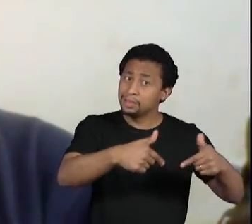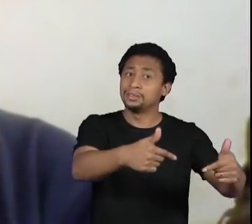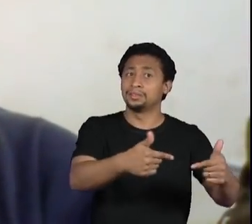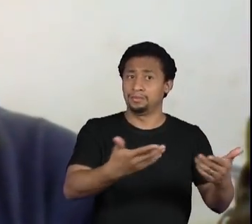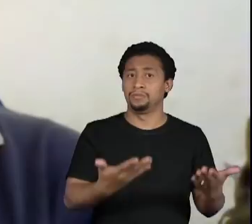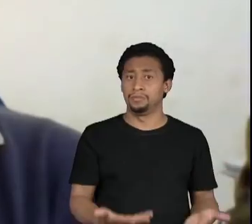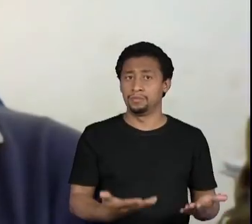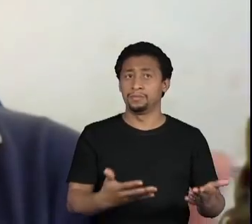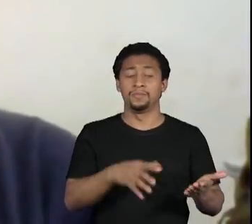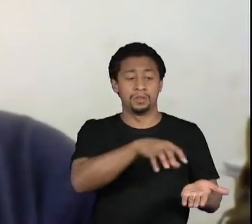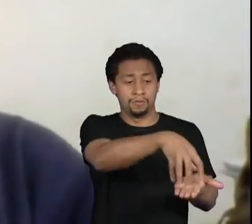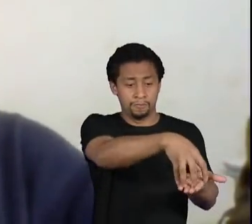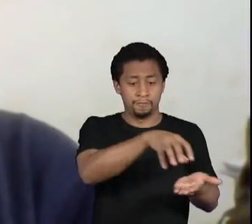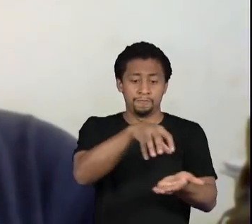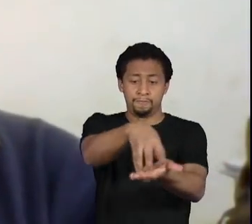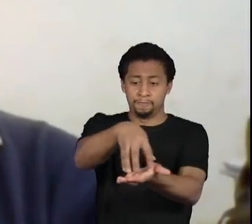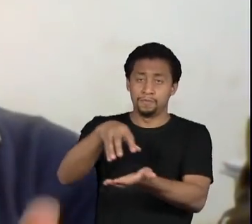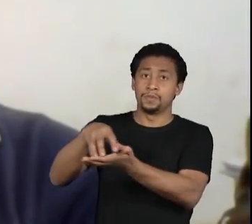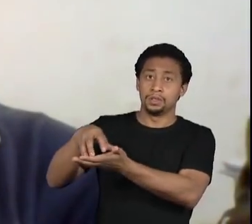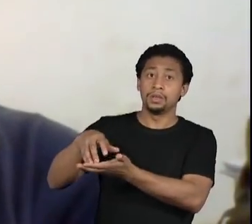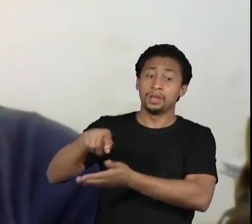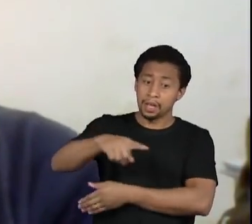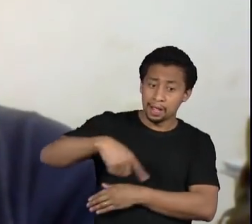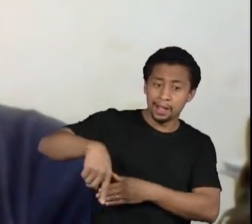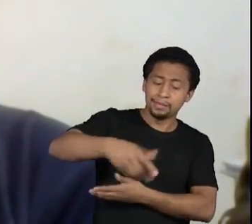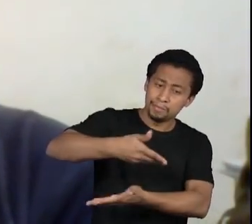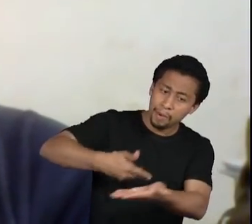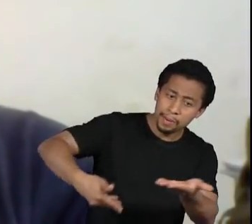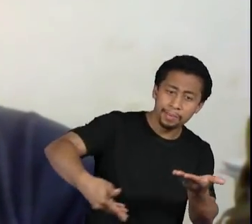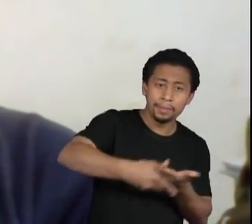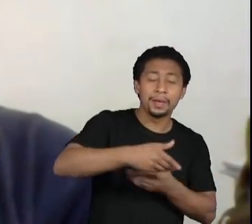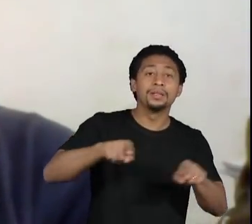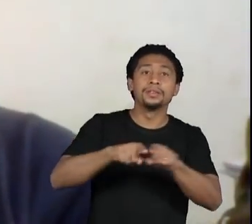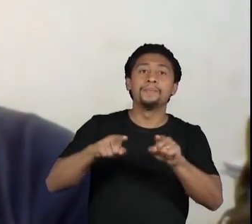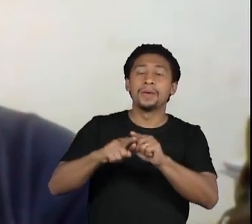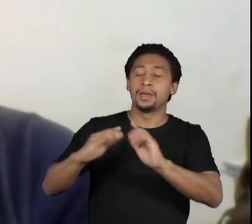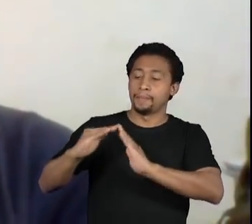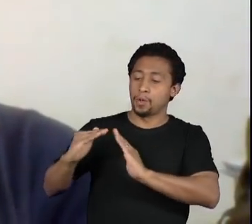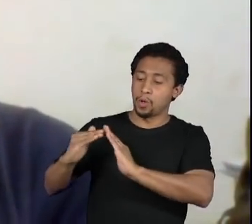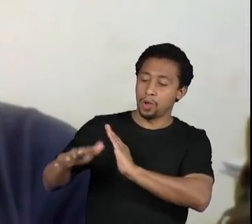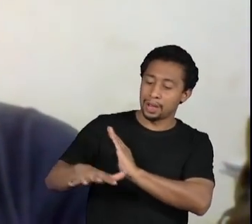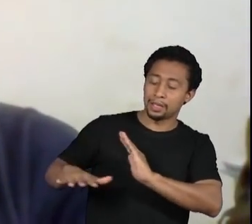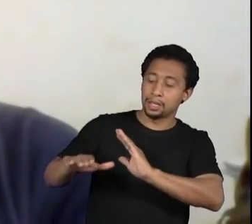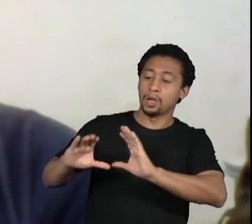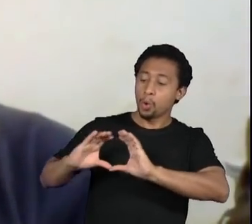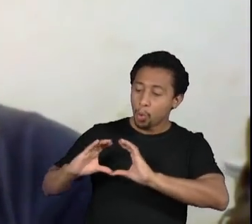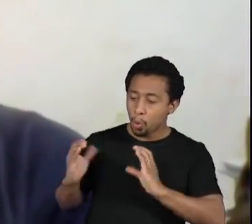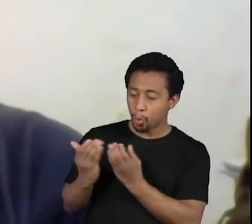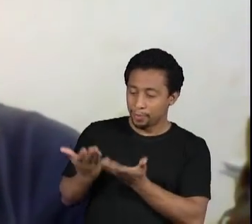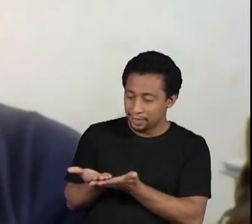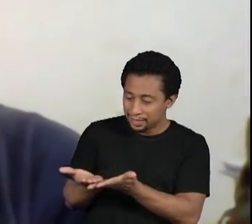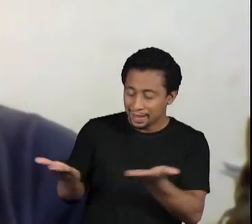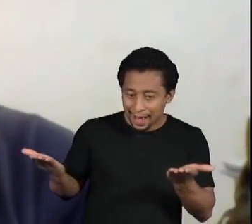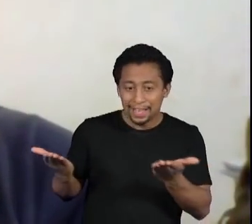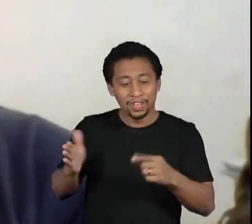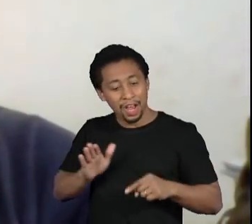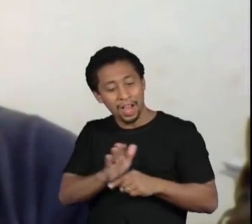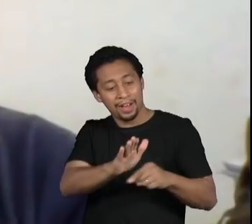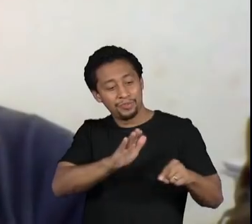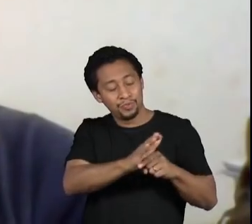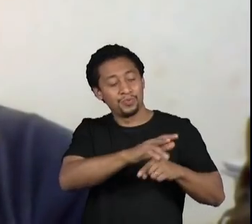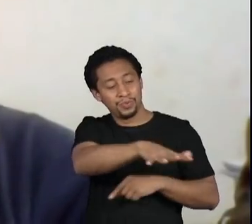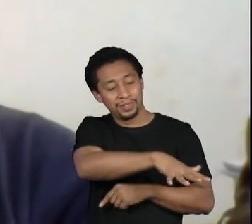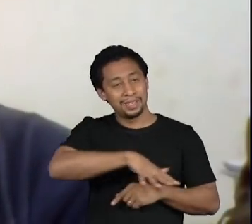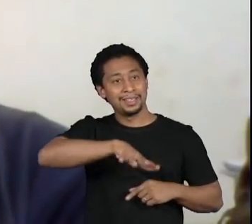né, os saberes e os fazeres das comunidades sejam melhor